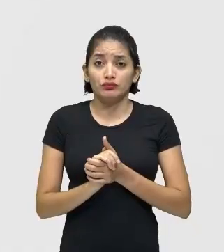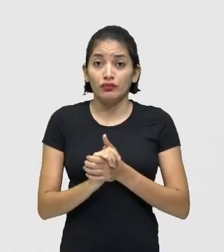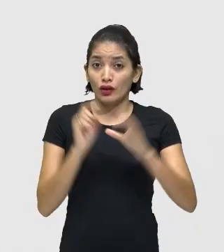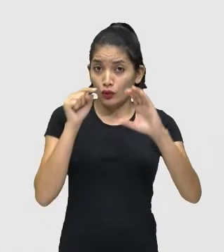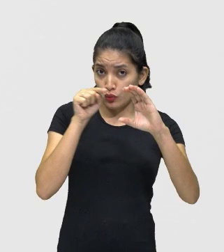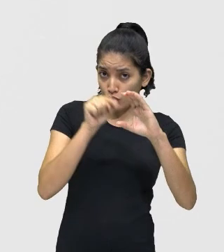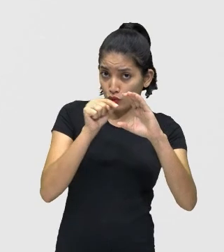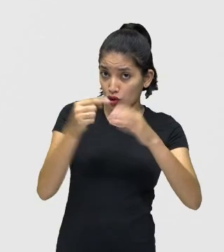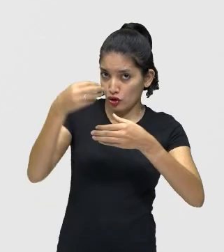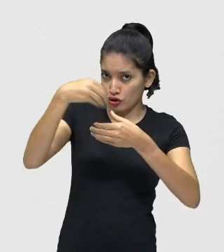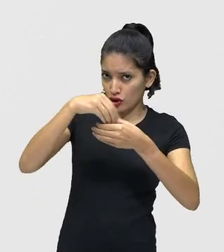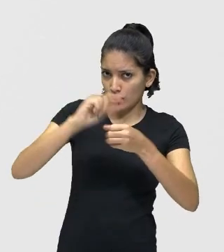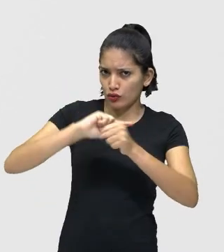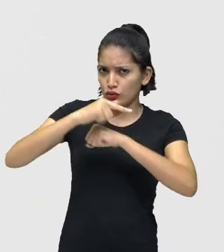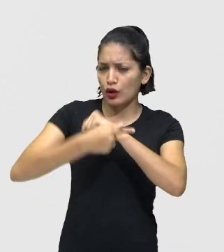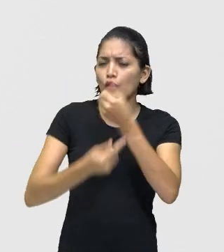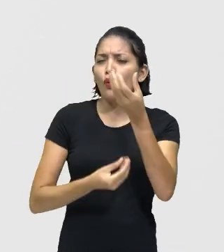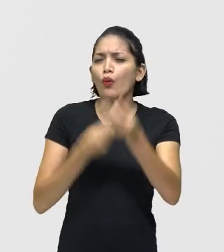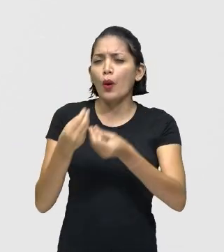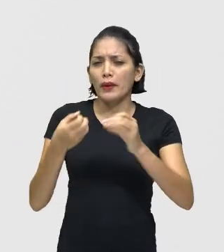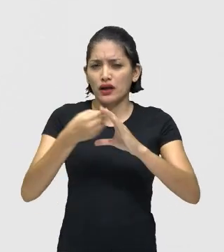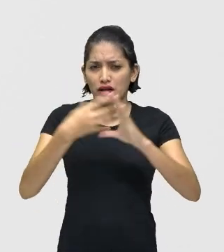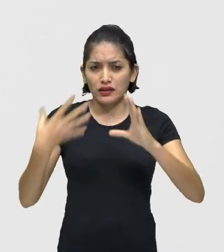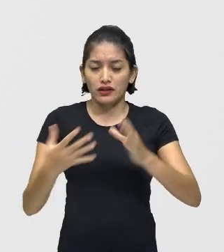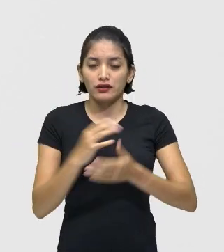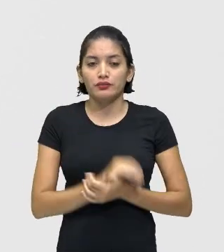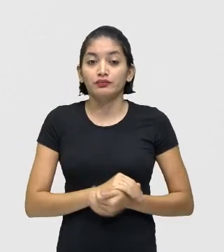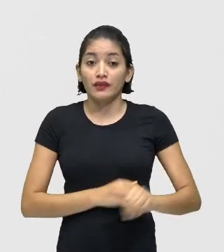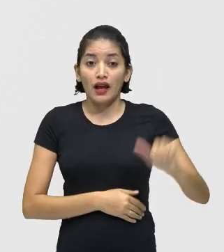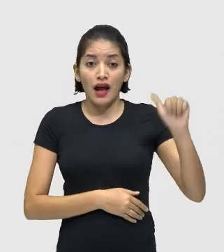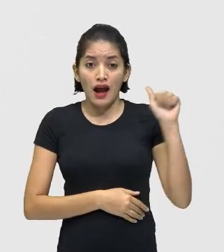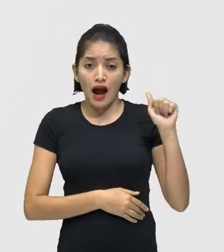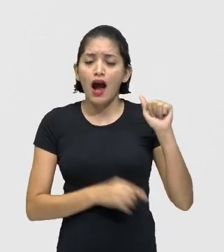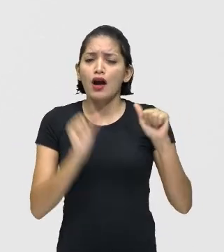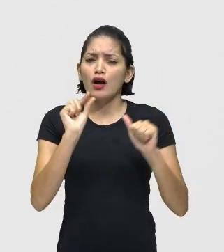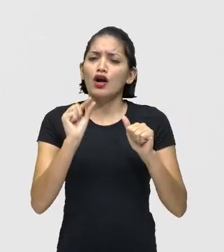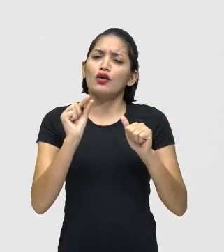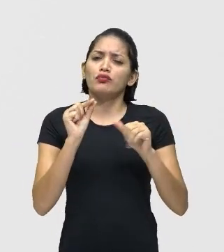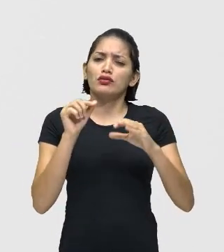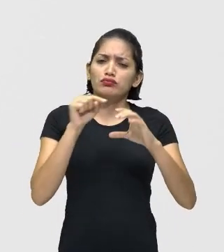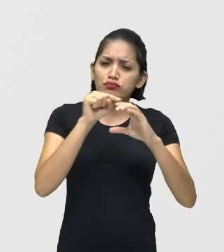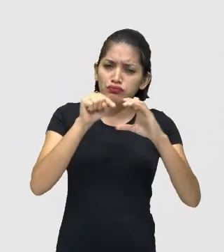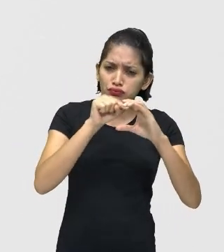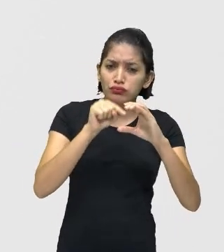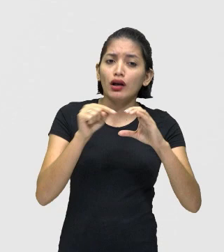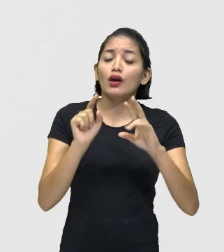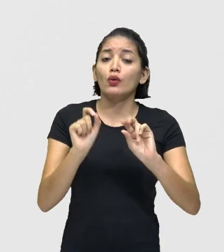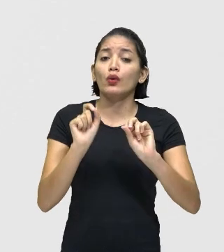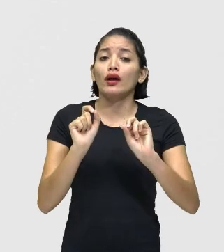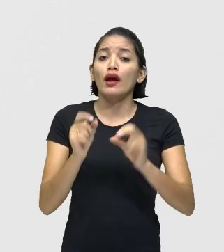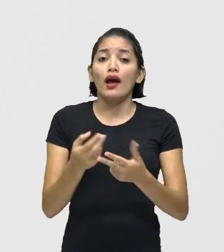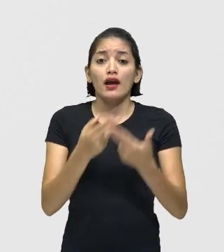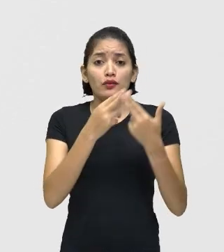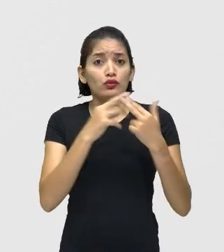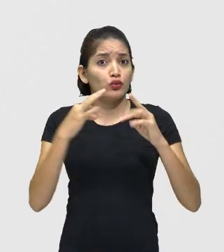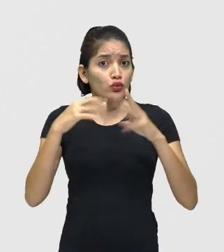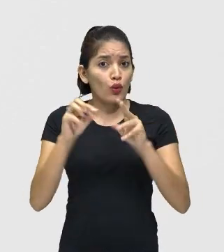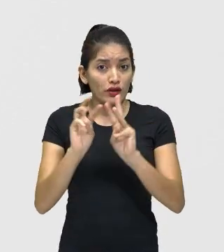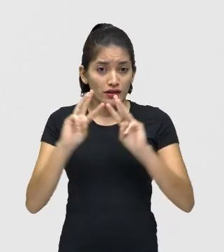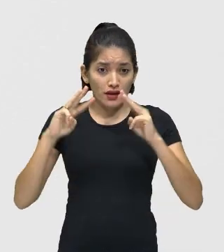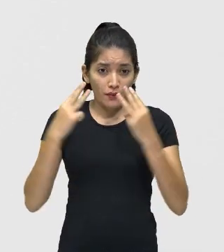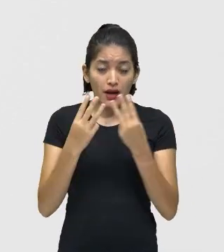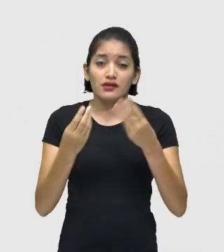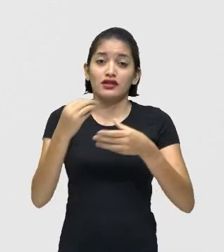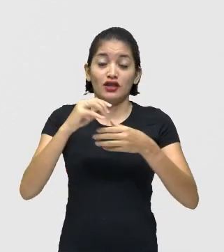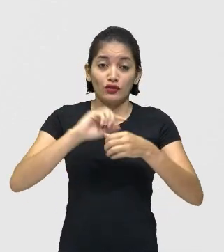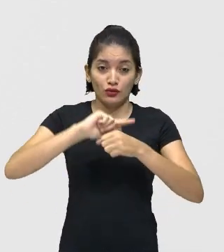átomo, que ele pode ser definido como uma pequena e densa região central, que é responsável por praticamente toda a massa do